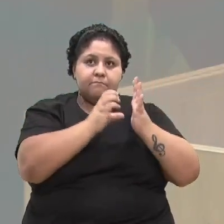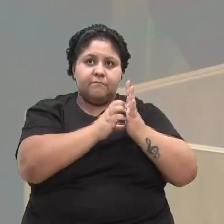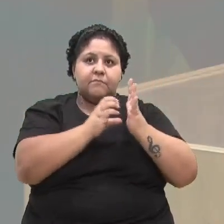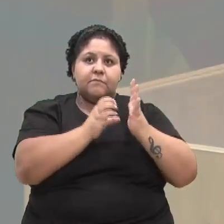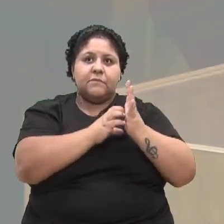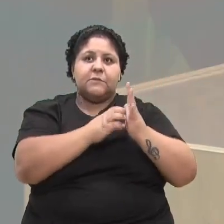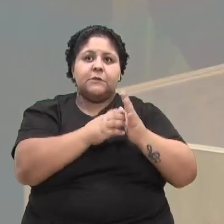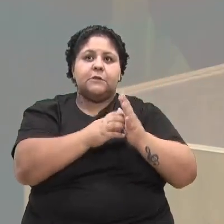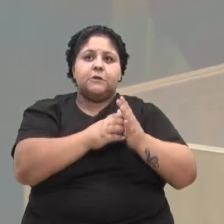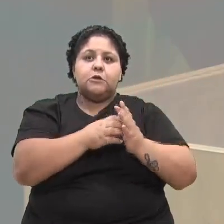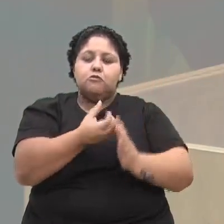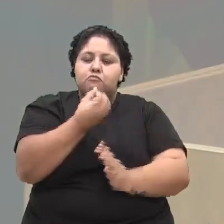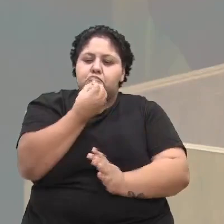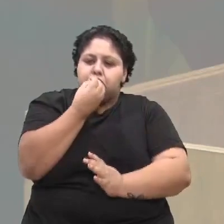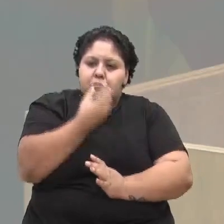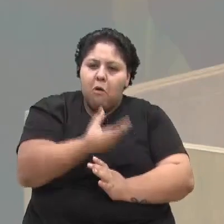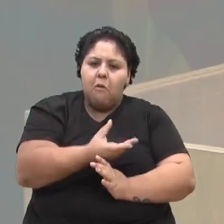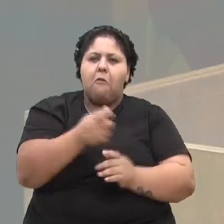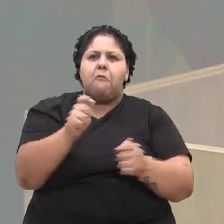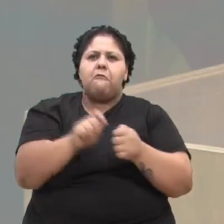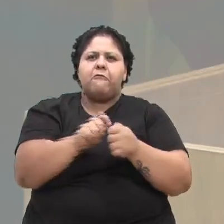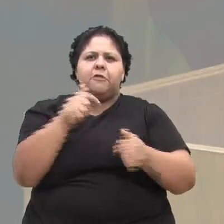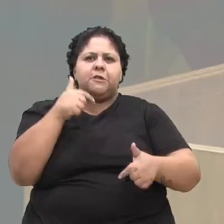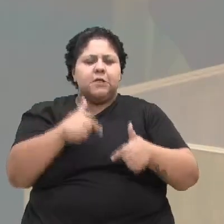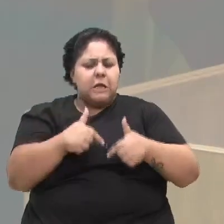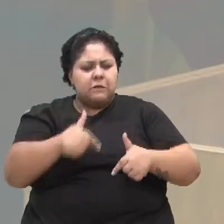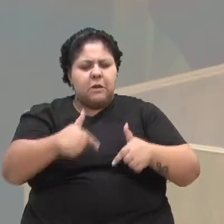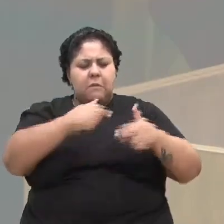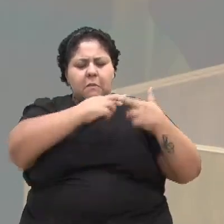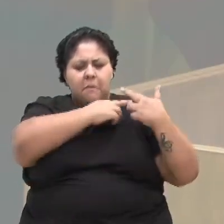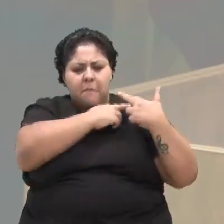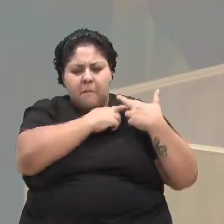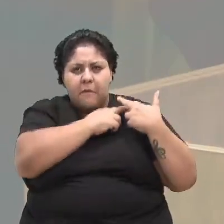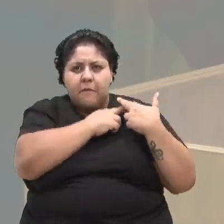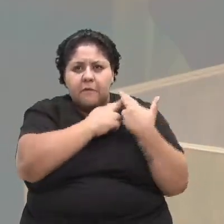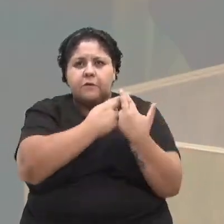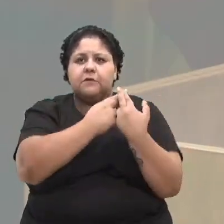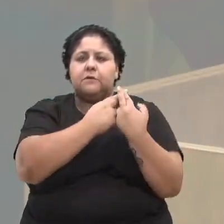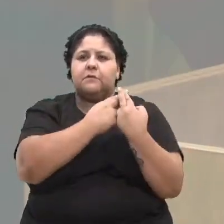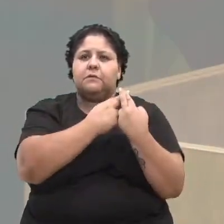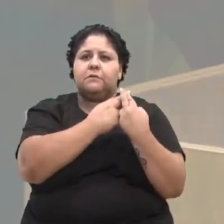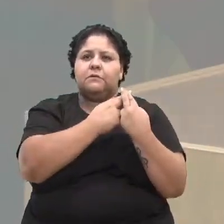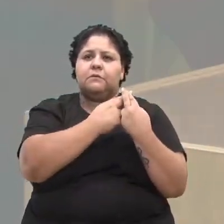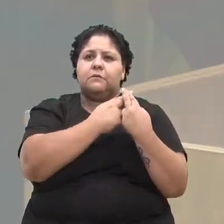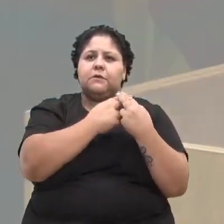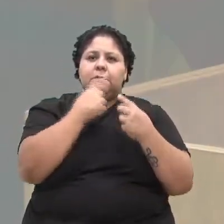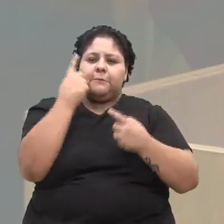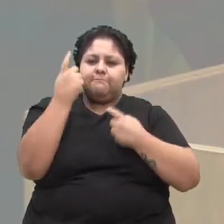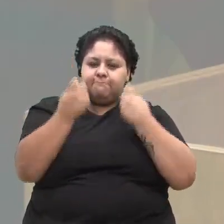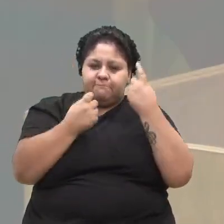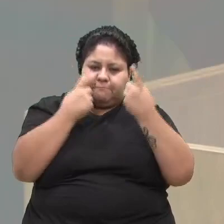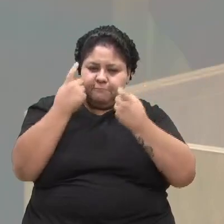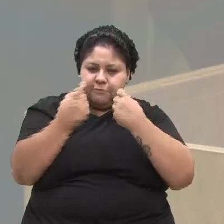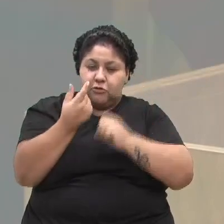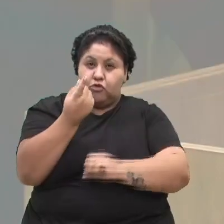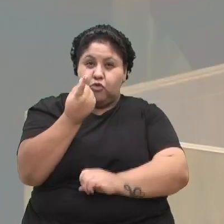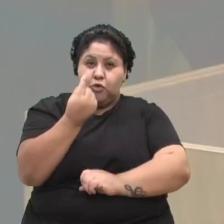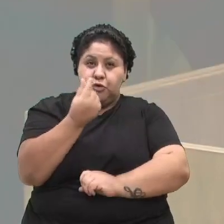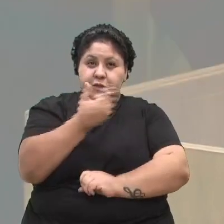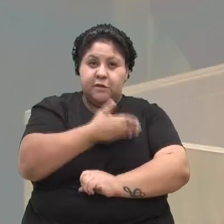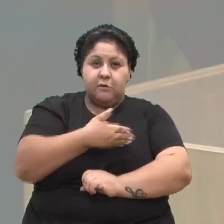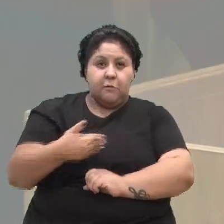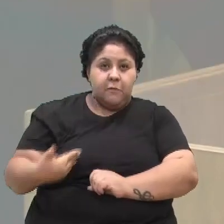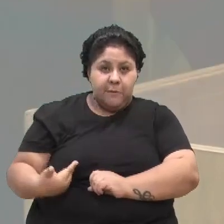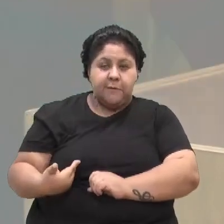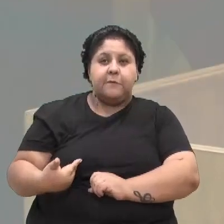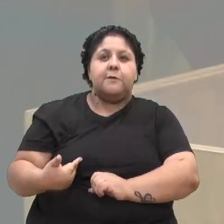e eficientes que estão, de fato, que são responsáveis e preocupados com o dinheiro público, que,